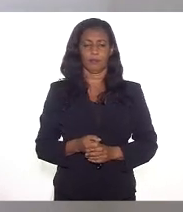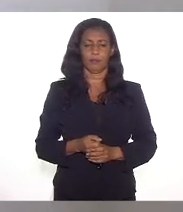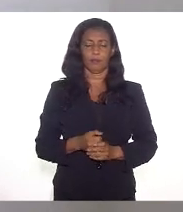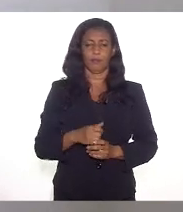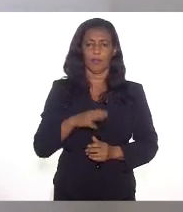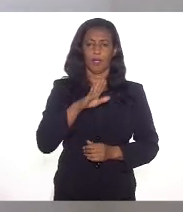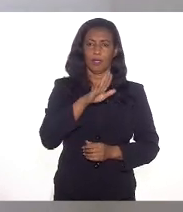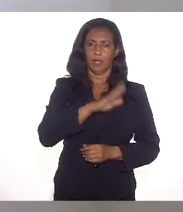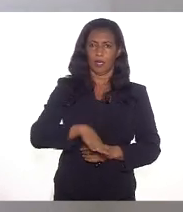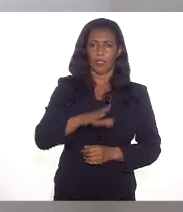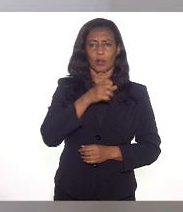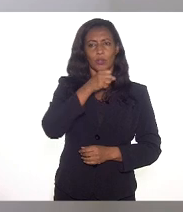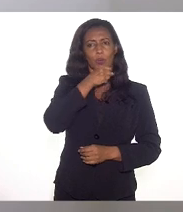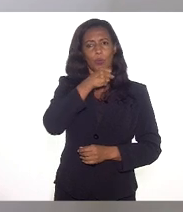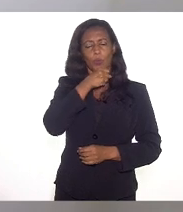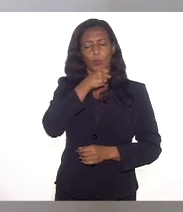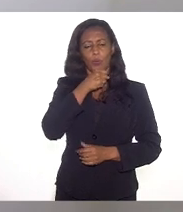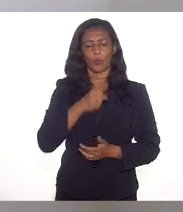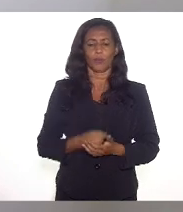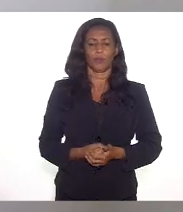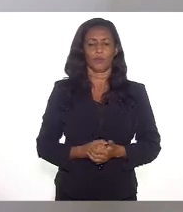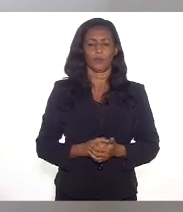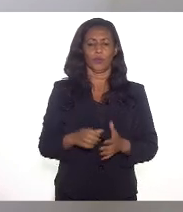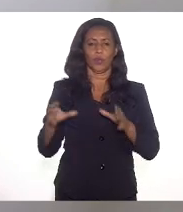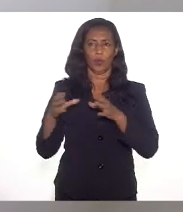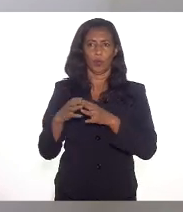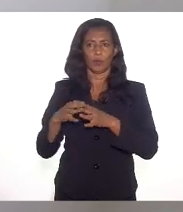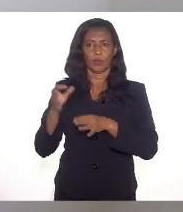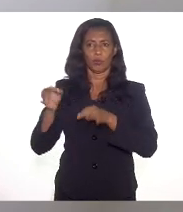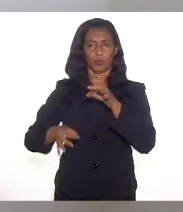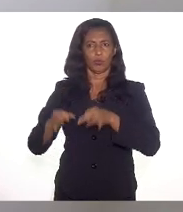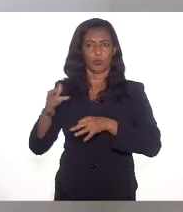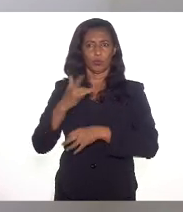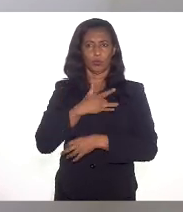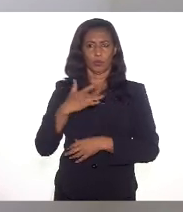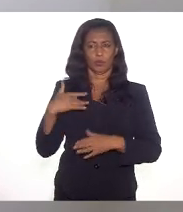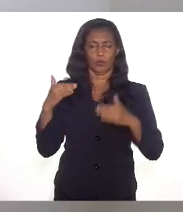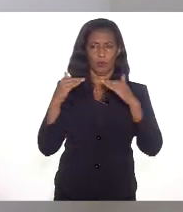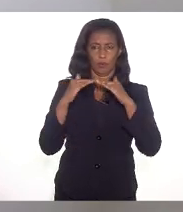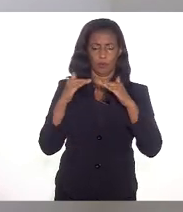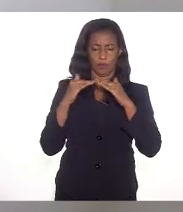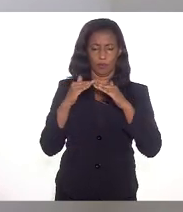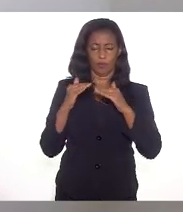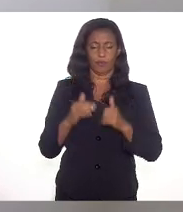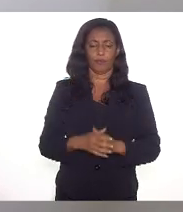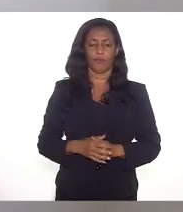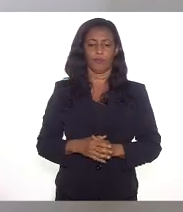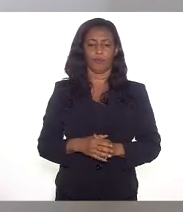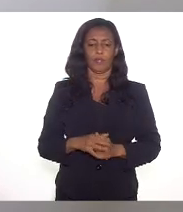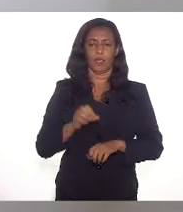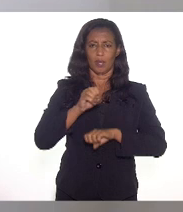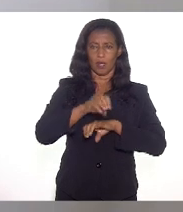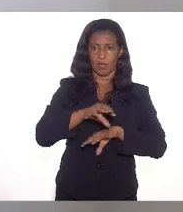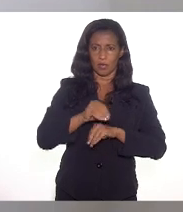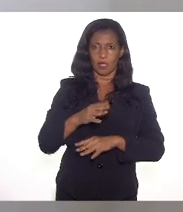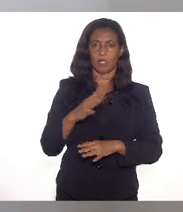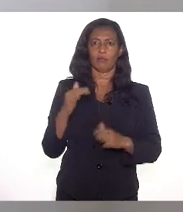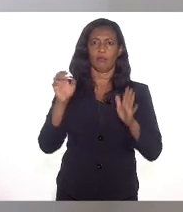e do idoso, favorável com emendas da Comissão de Constituição e Justiça. De saúde, favorável com as emendas da Comissão de Constituição e Justiça. De educação, favorável com as